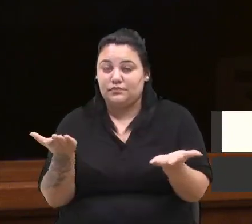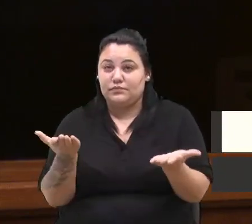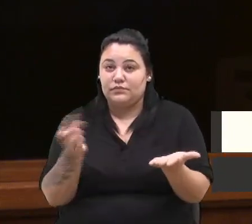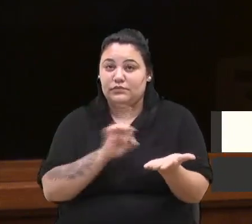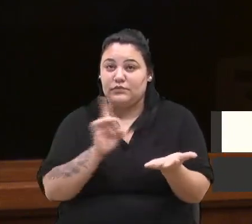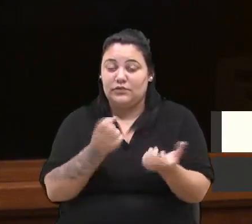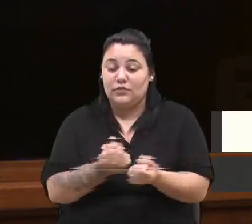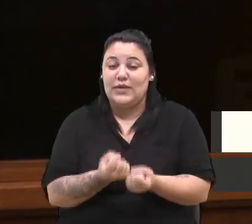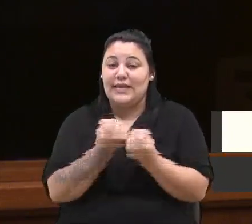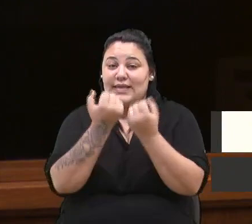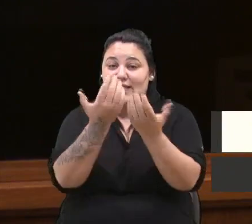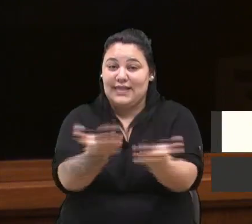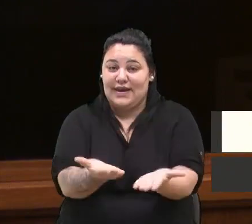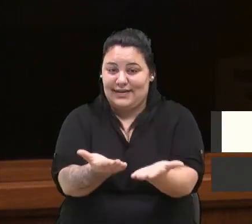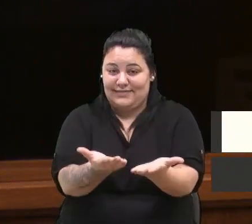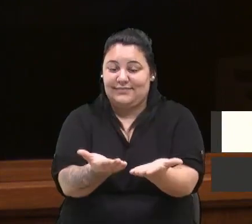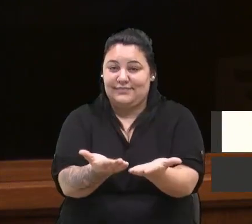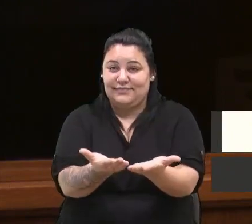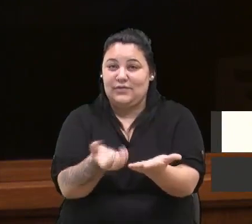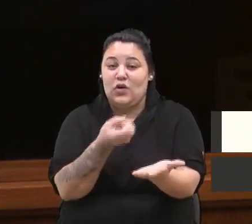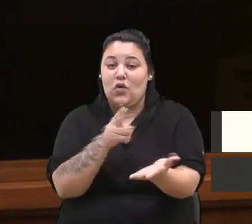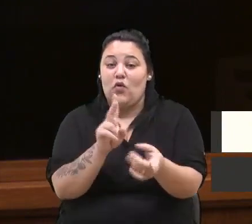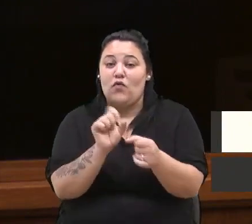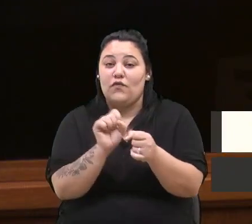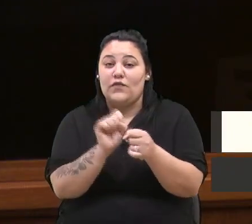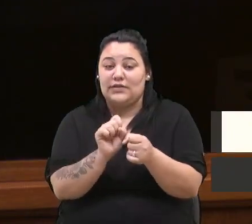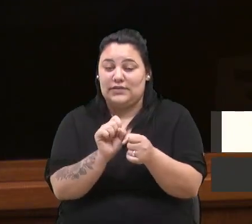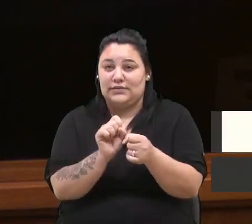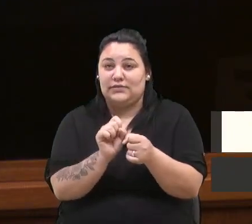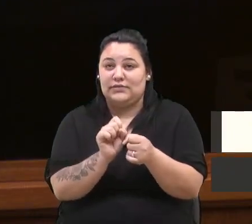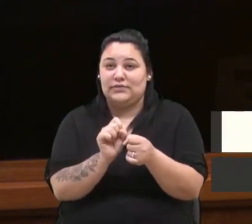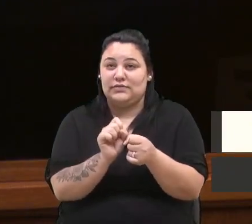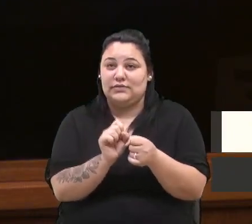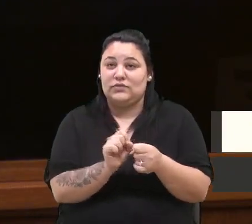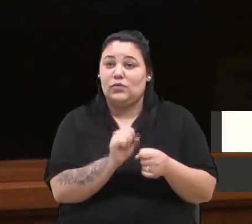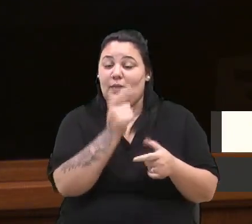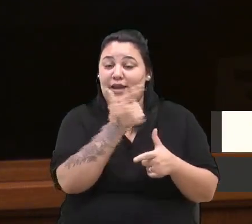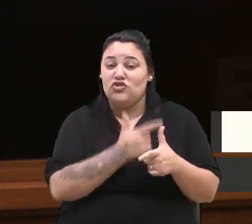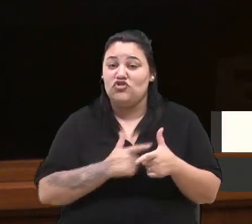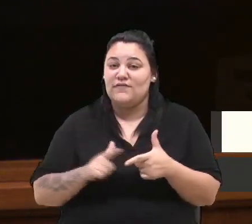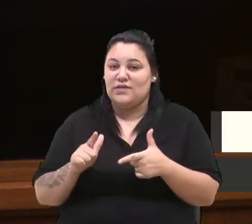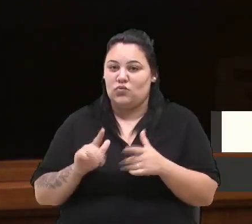entregar, ou pelo menos fazer uma concessão que